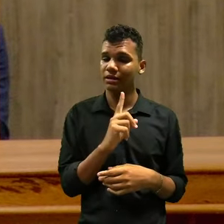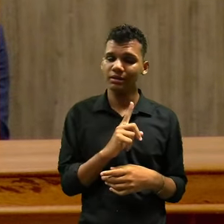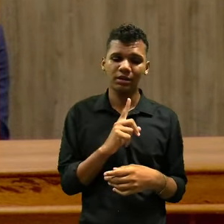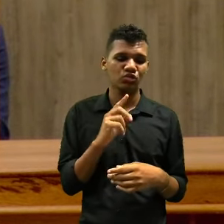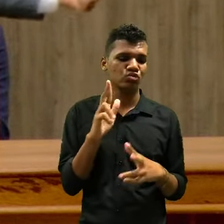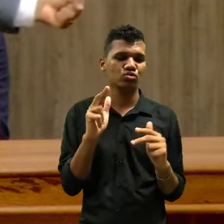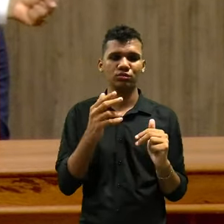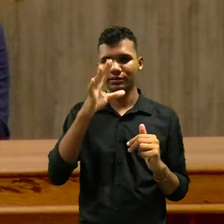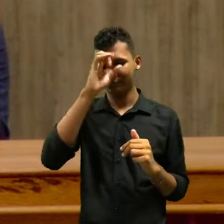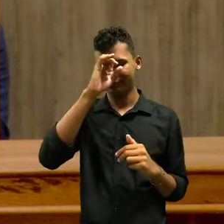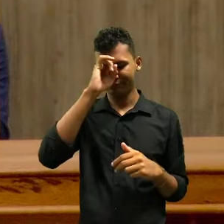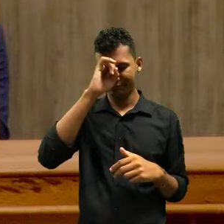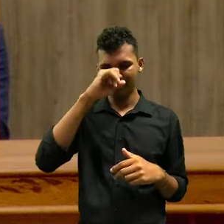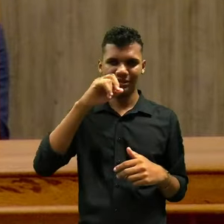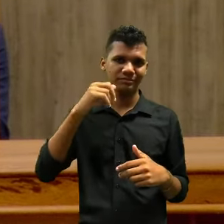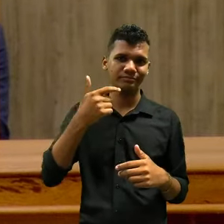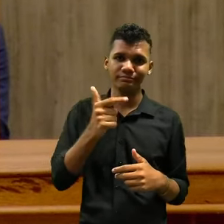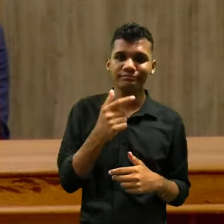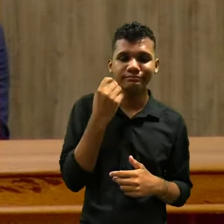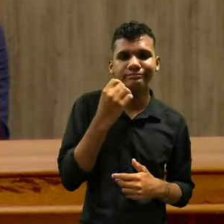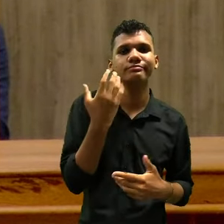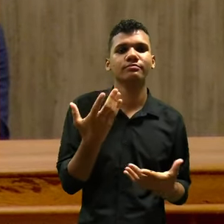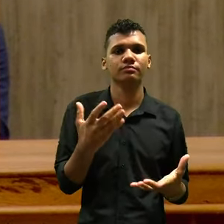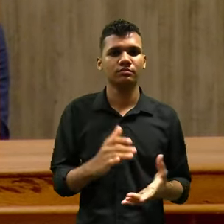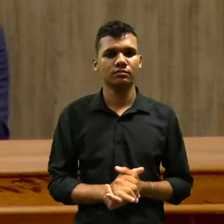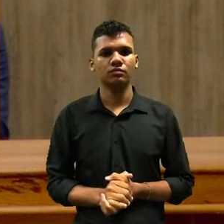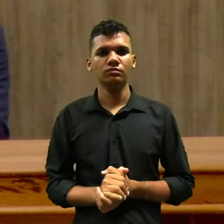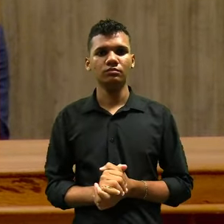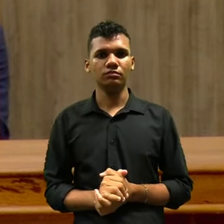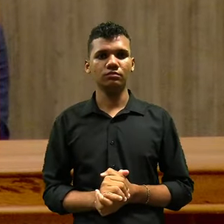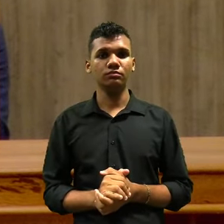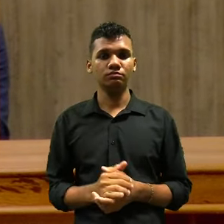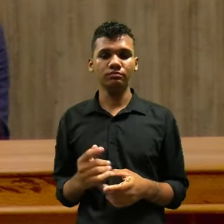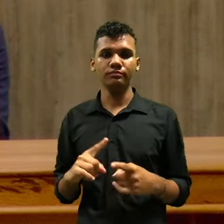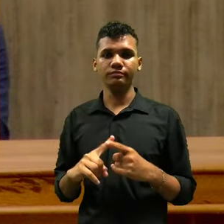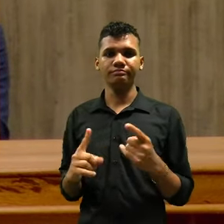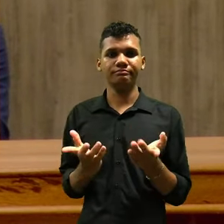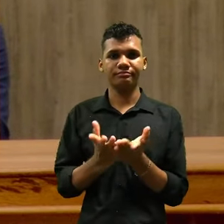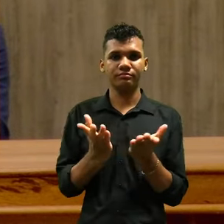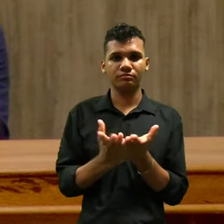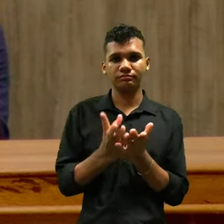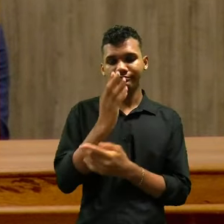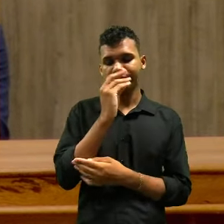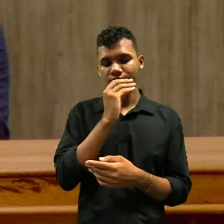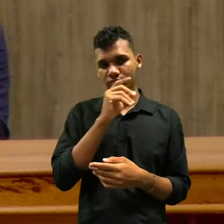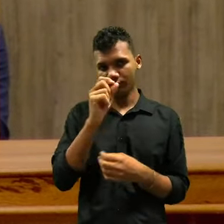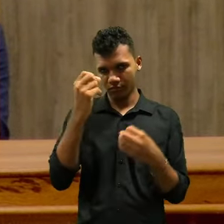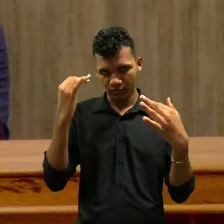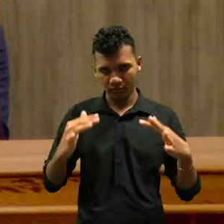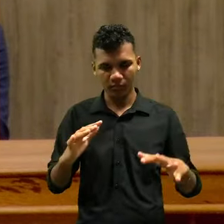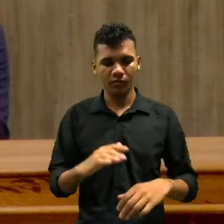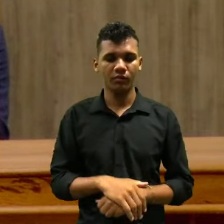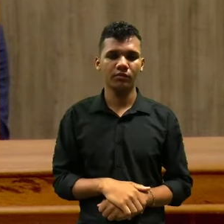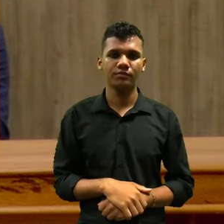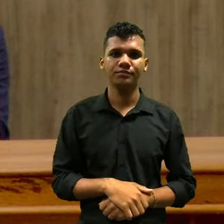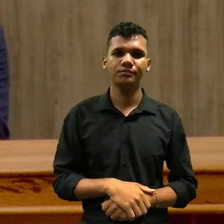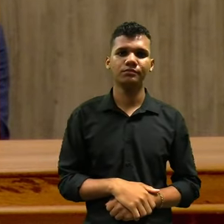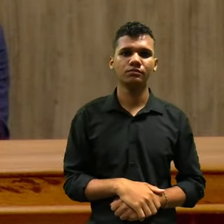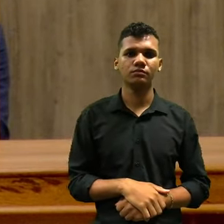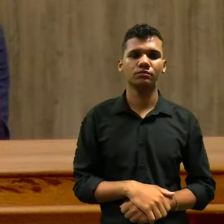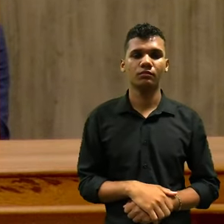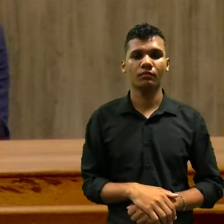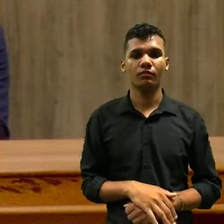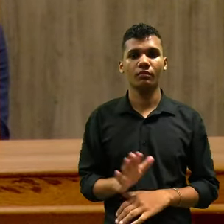14:8 vamos ver o que que acontece com o crente que cresce para baixo Eita rapaz vai lá coloca Jorge Olha e se